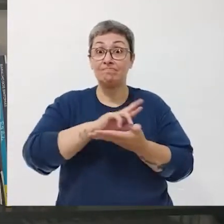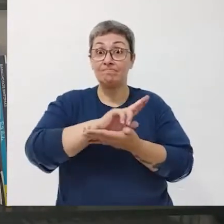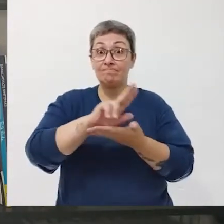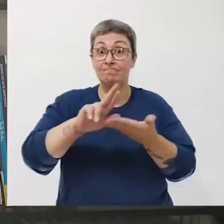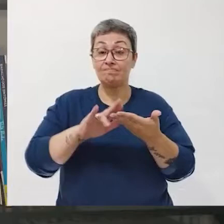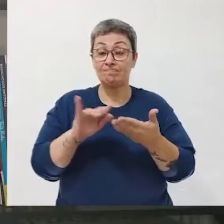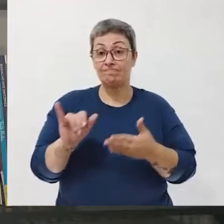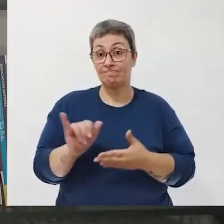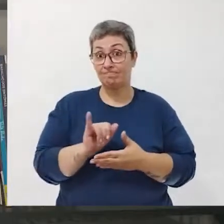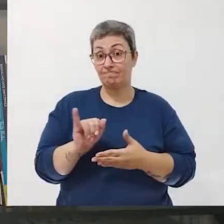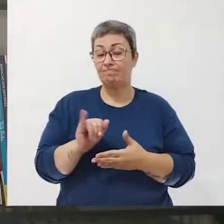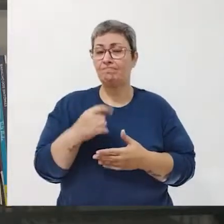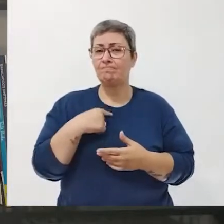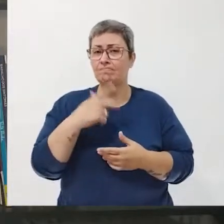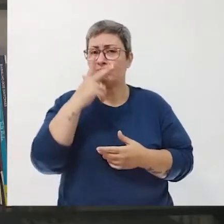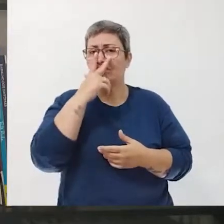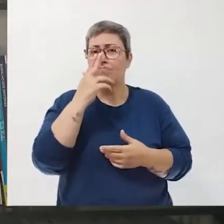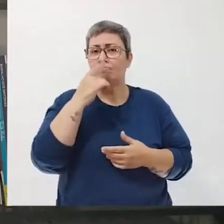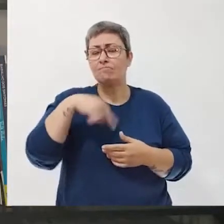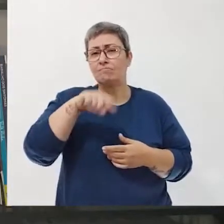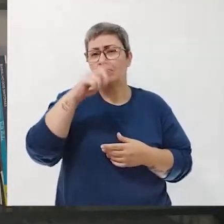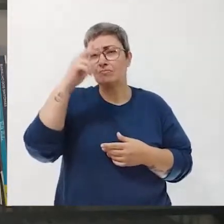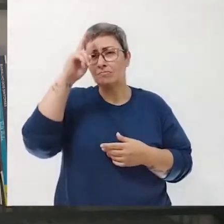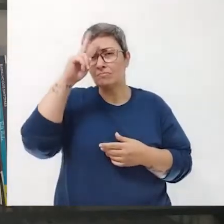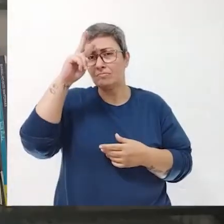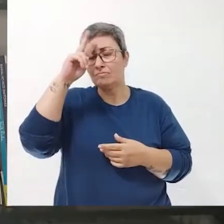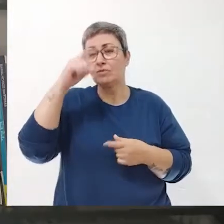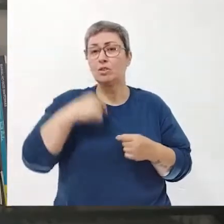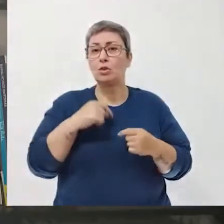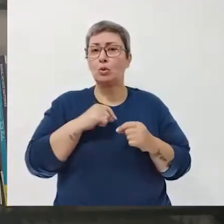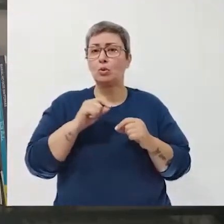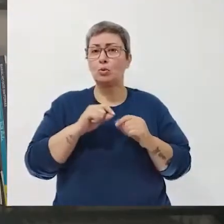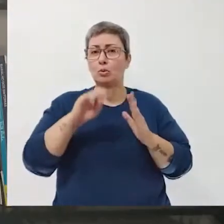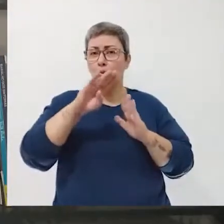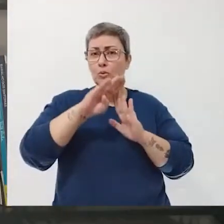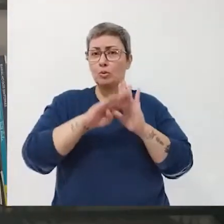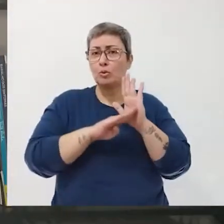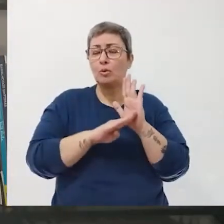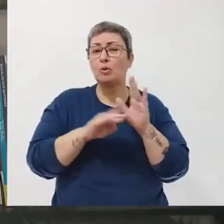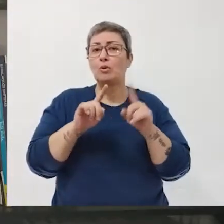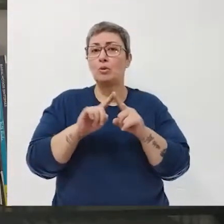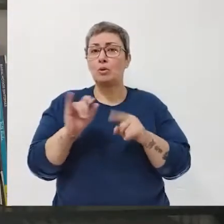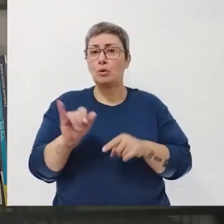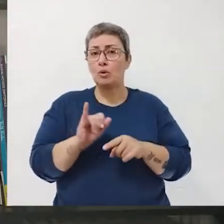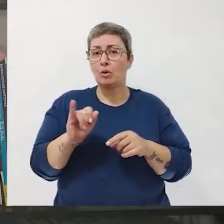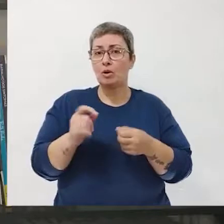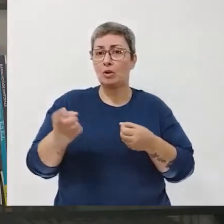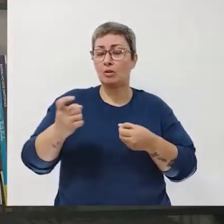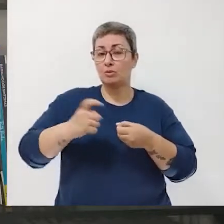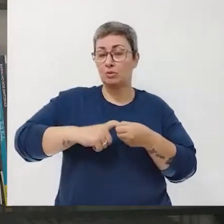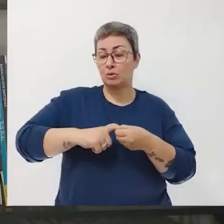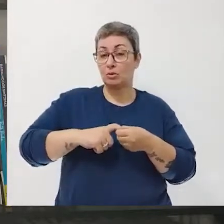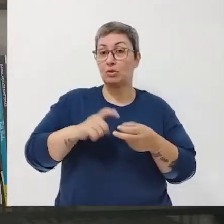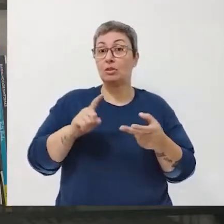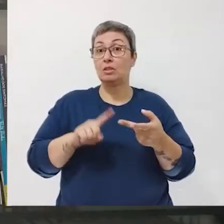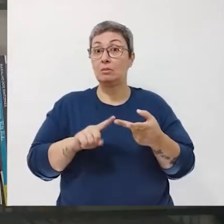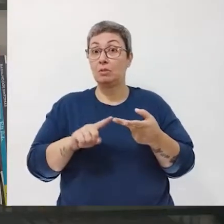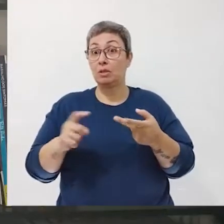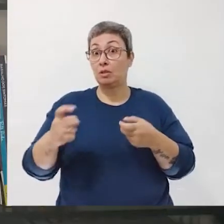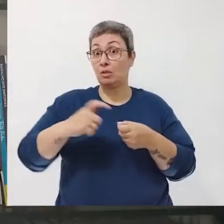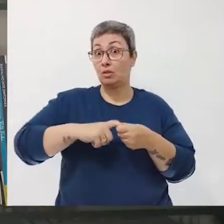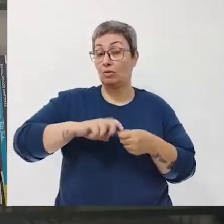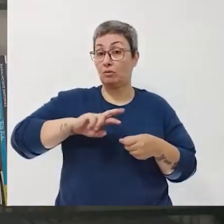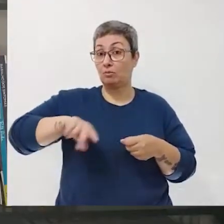energia. Acho que vocês se lembram também, né, do programa que a gente falou sobre energias renováveis e energias